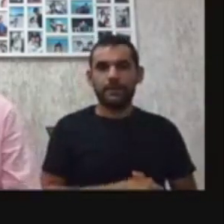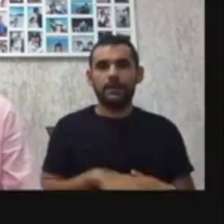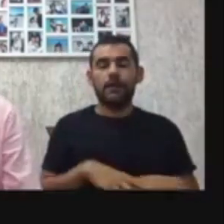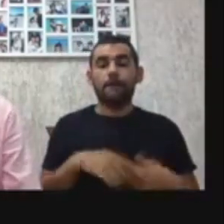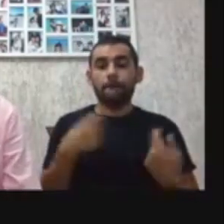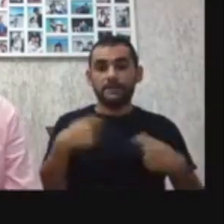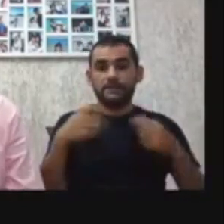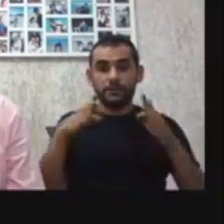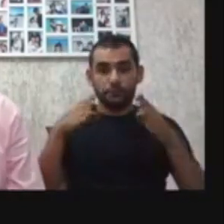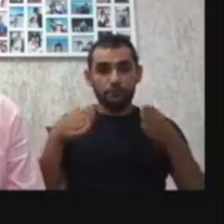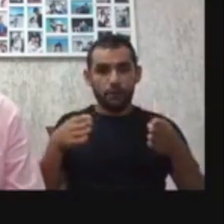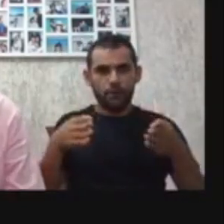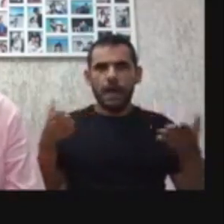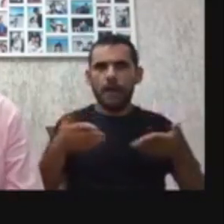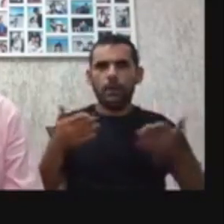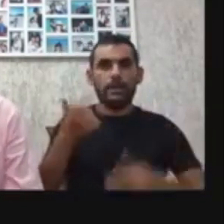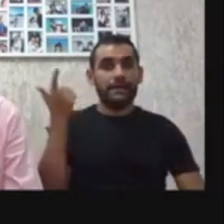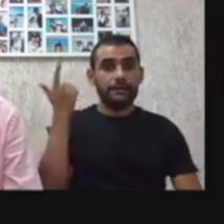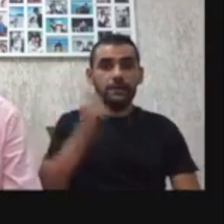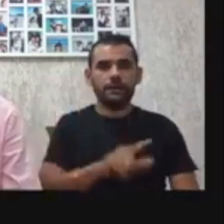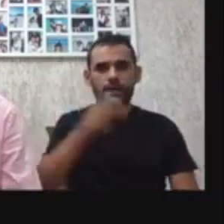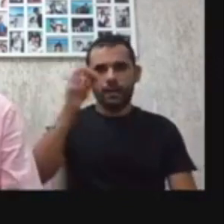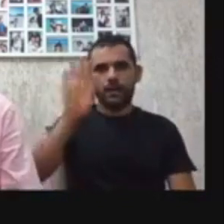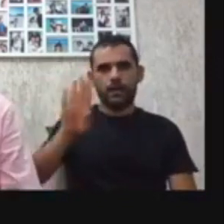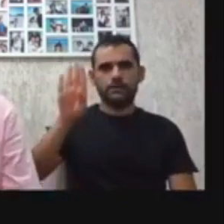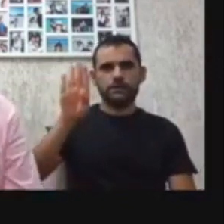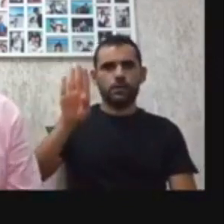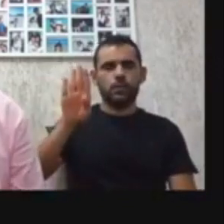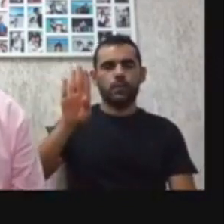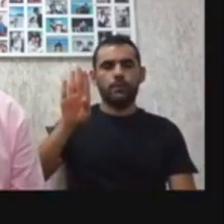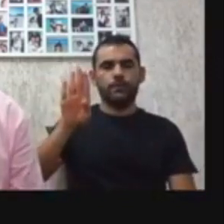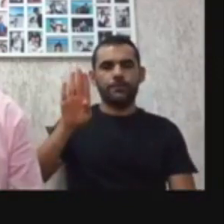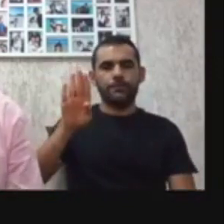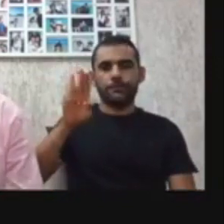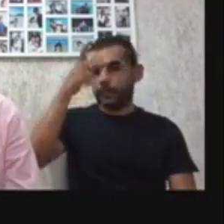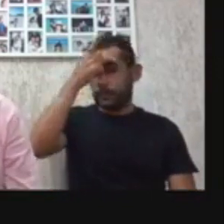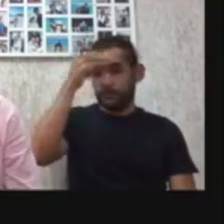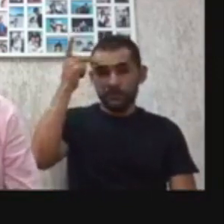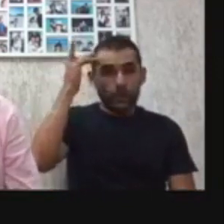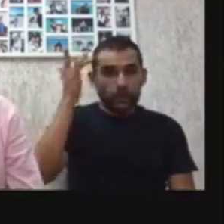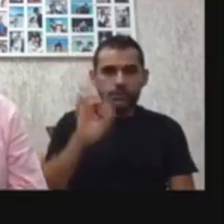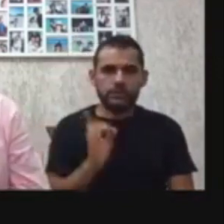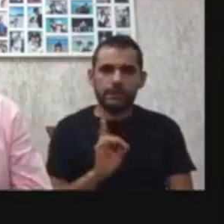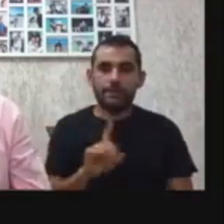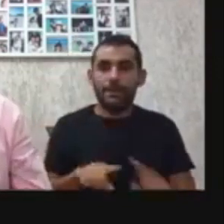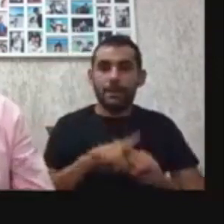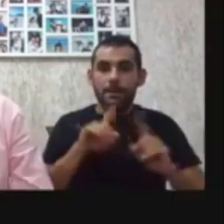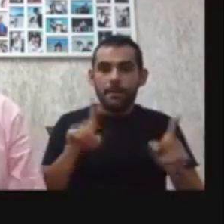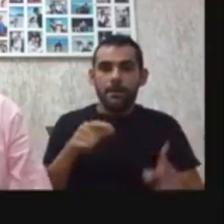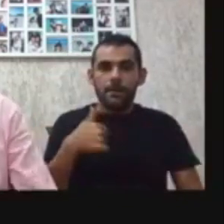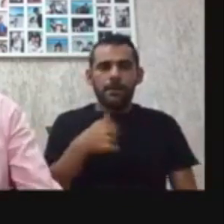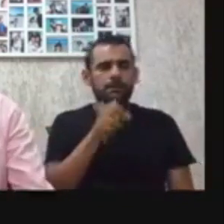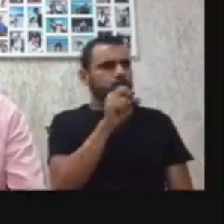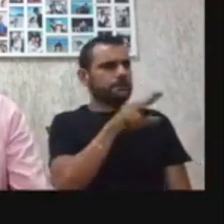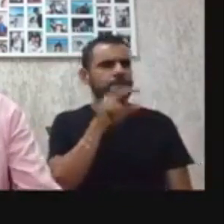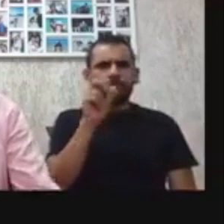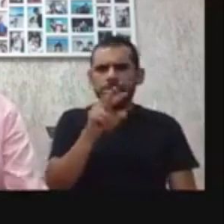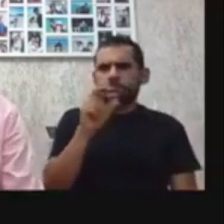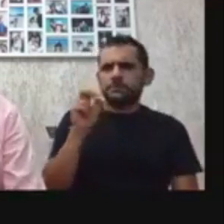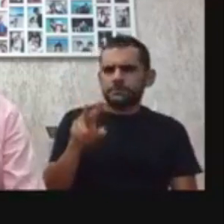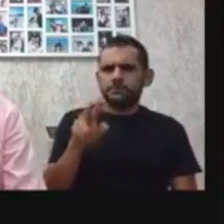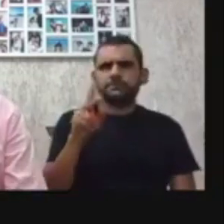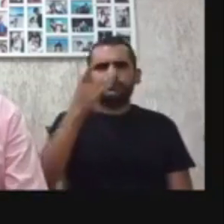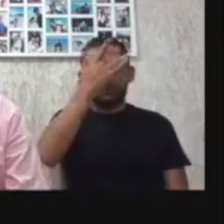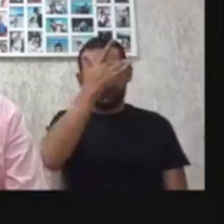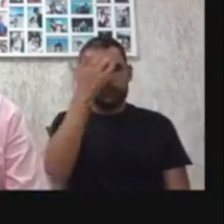tem que ter foco. O meu foco agora é ganhar a eleição. Tá. As pessoas não sabem, Adriano, mas eu tenho observado já há muito